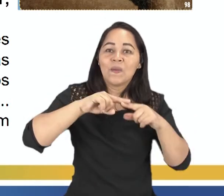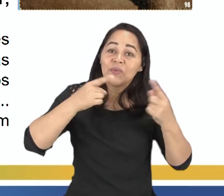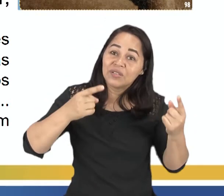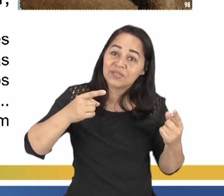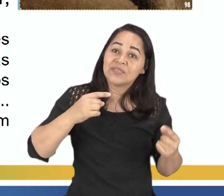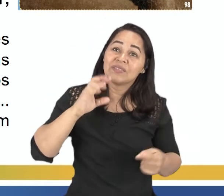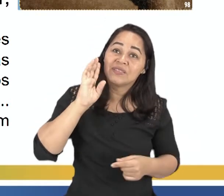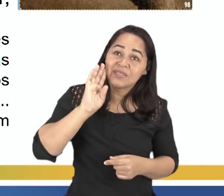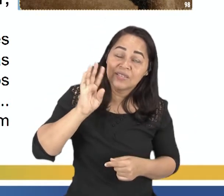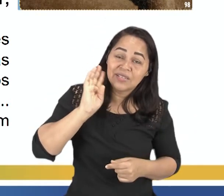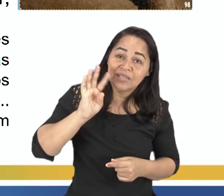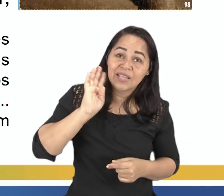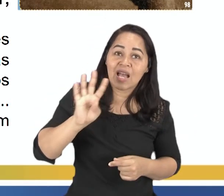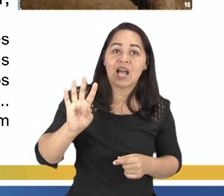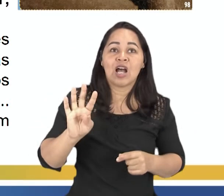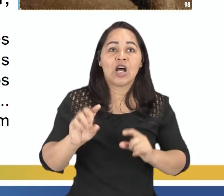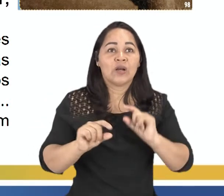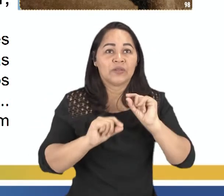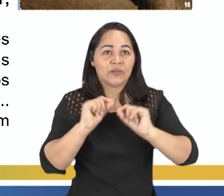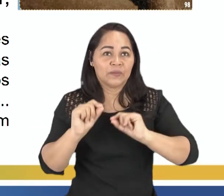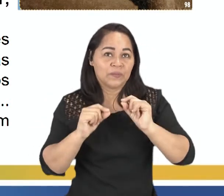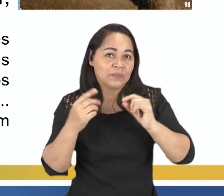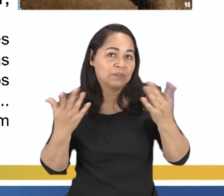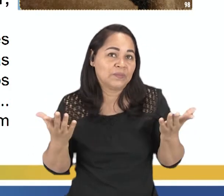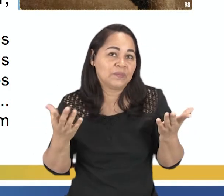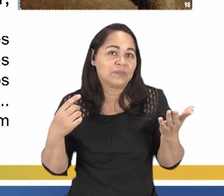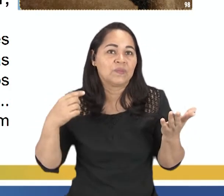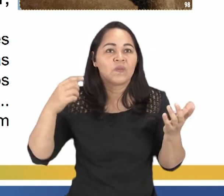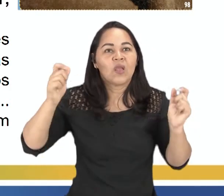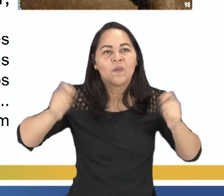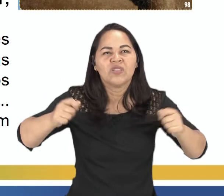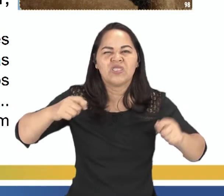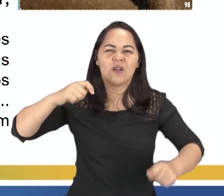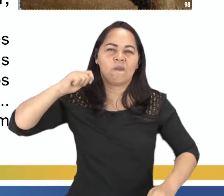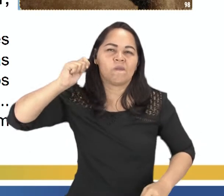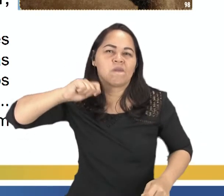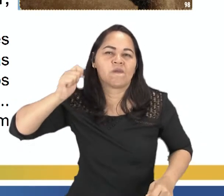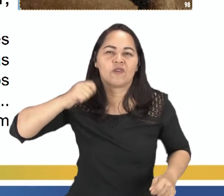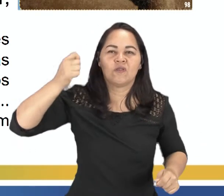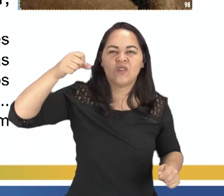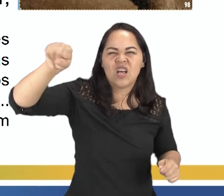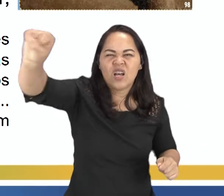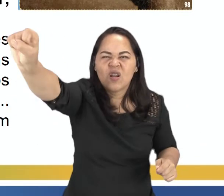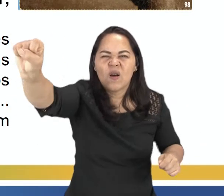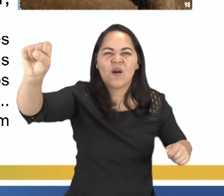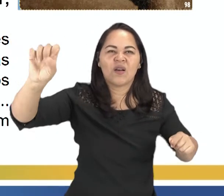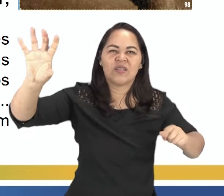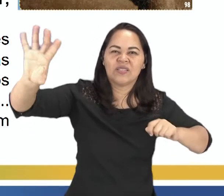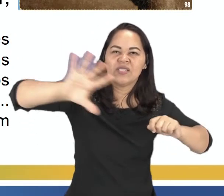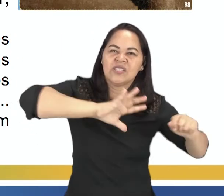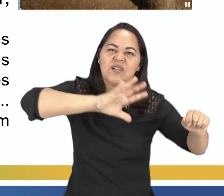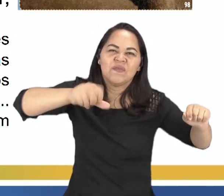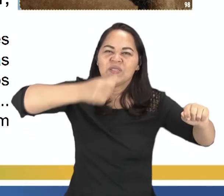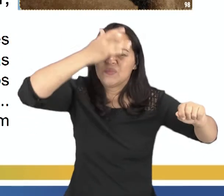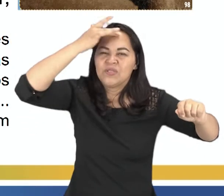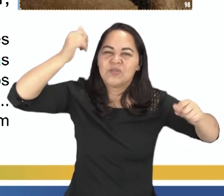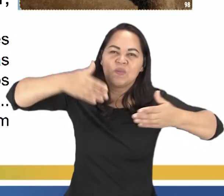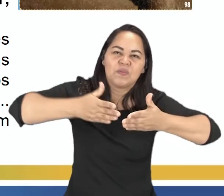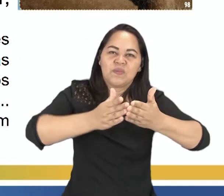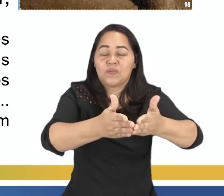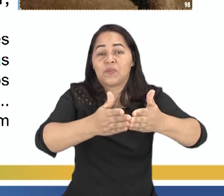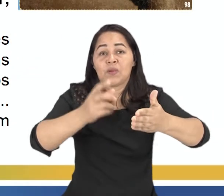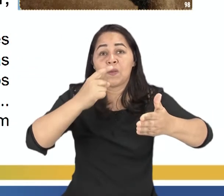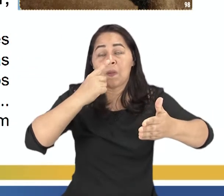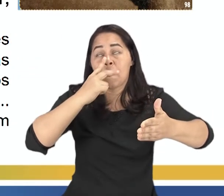desejos, as fantasias, aqueles momentos em que nos imaginamos artistas, heróis, salvando alguém de um naufrágio, momentos de ideias sem pé